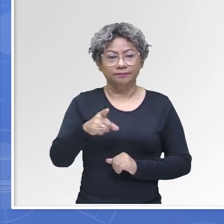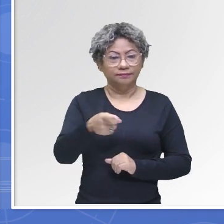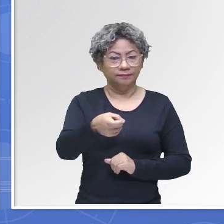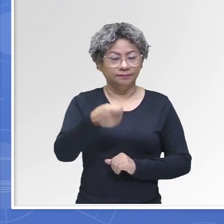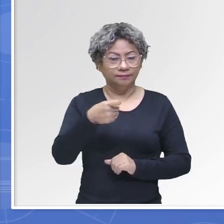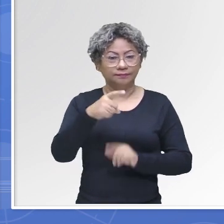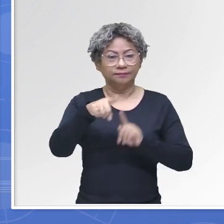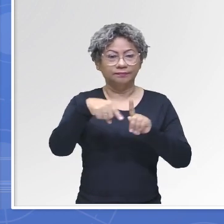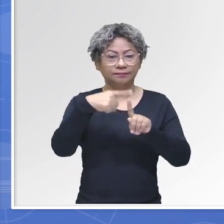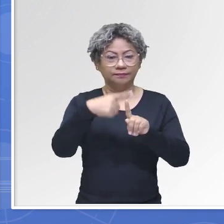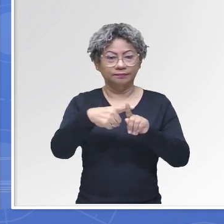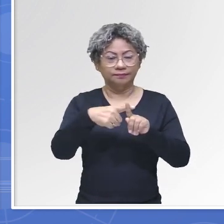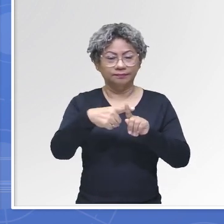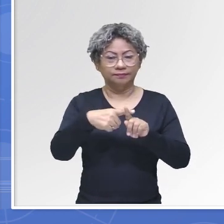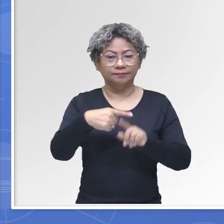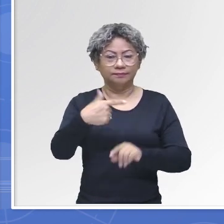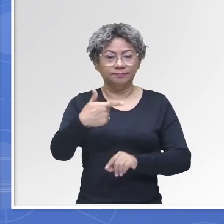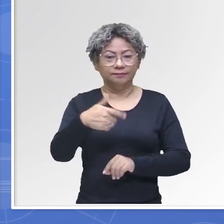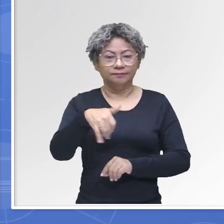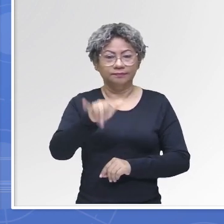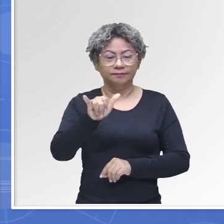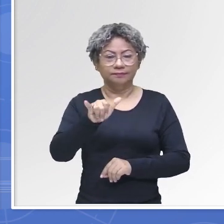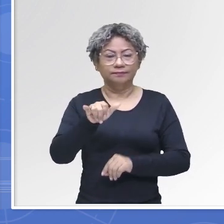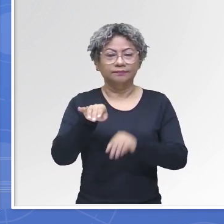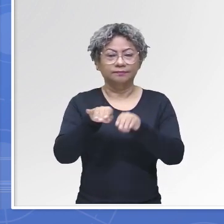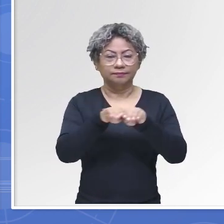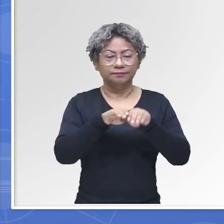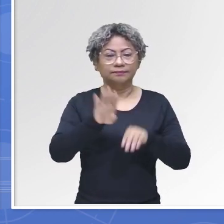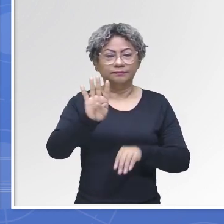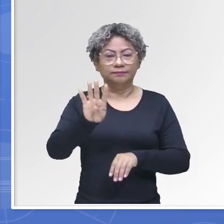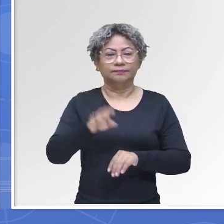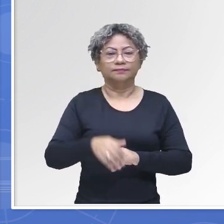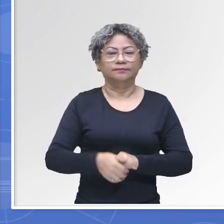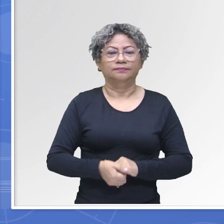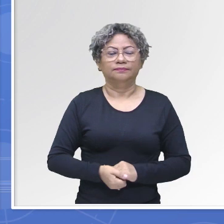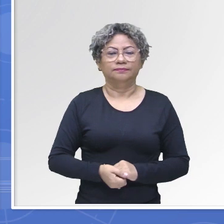x mais 2y é igual a 4.